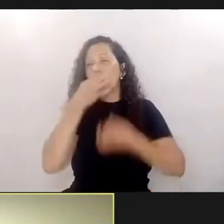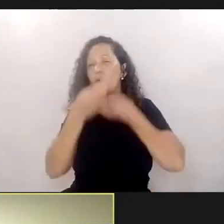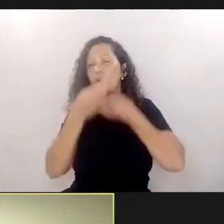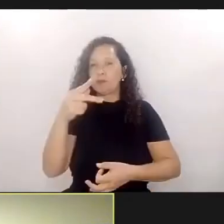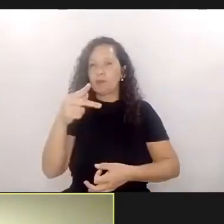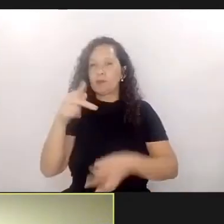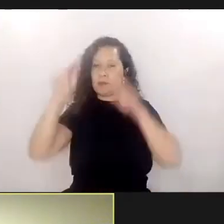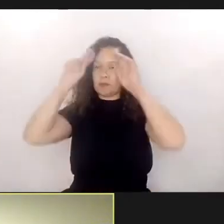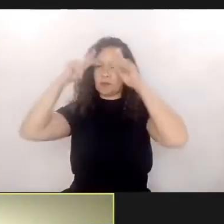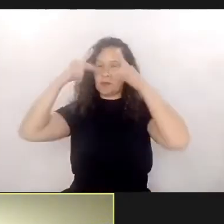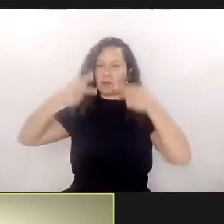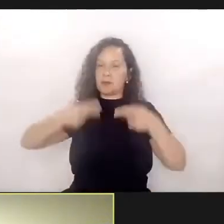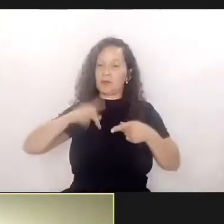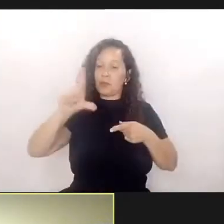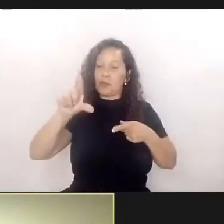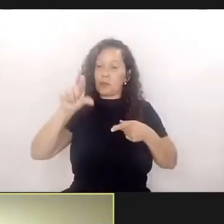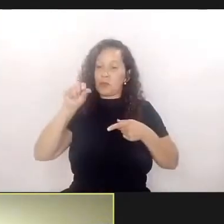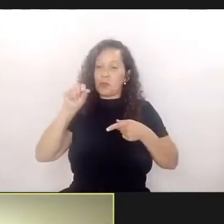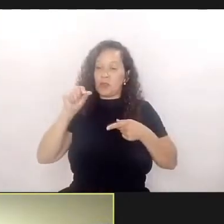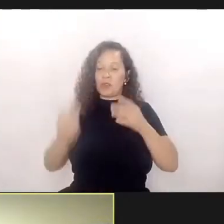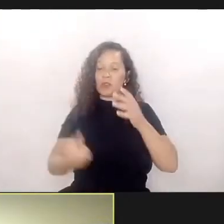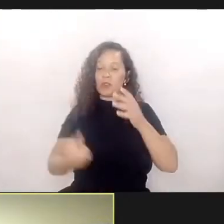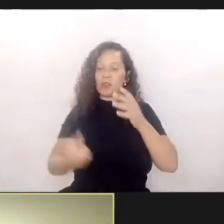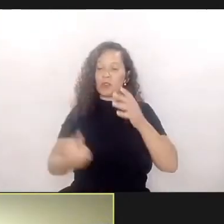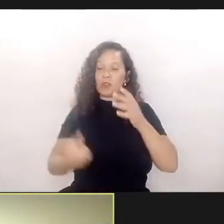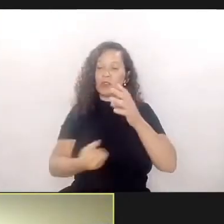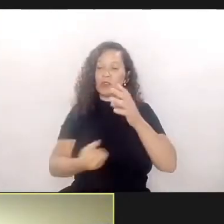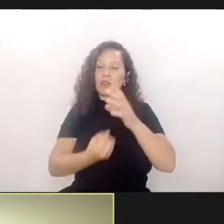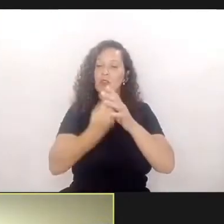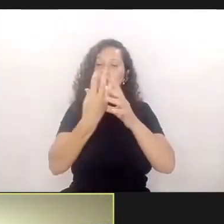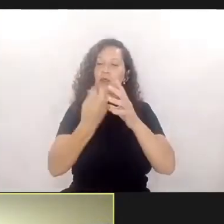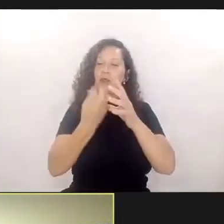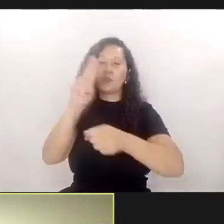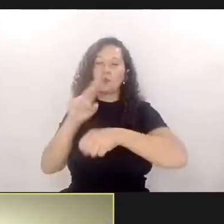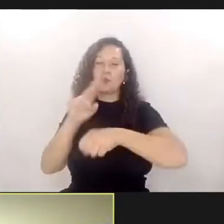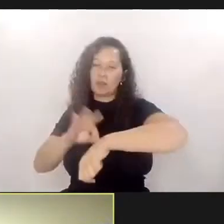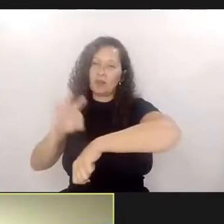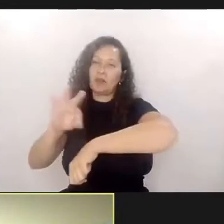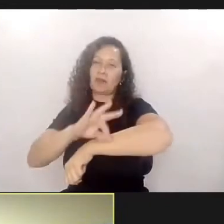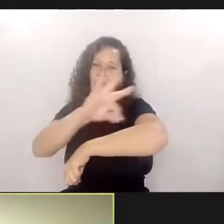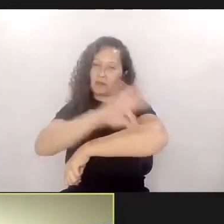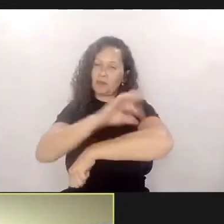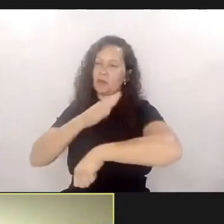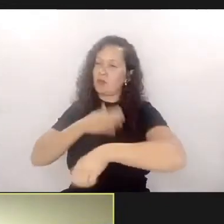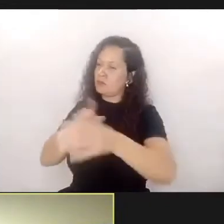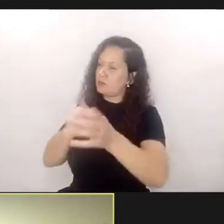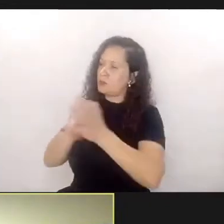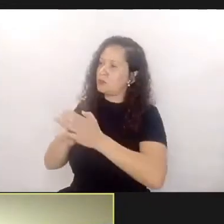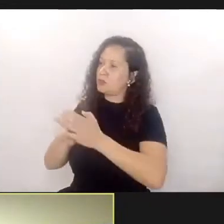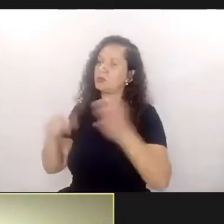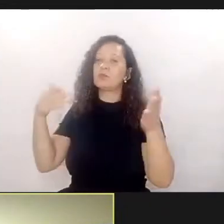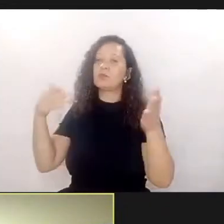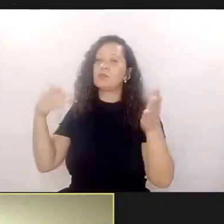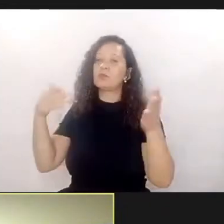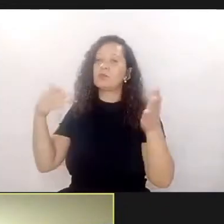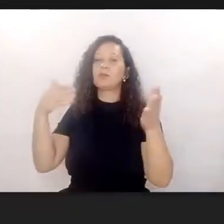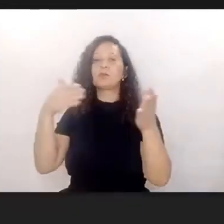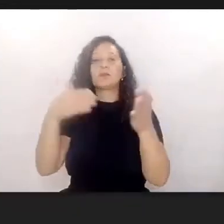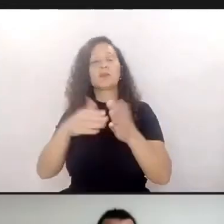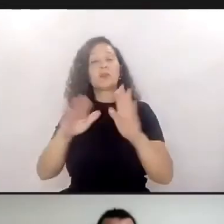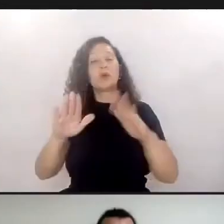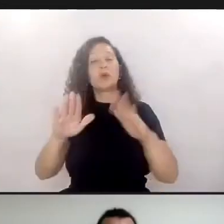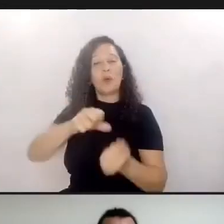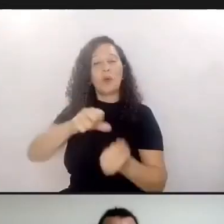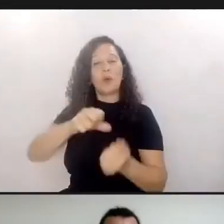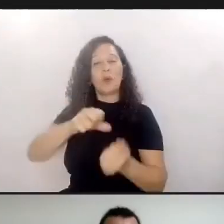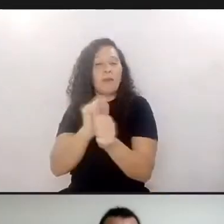mundo através da arquitetura. Pergunto, até que ponto o mundo pode deixar de ser uma construção social